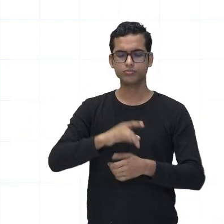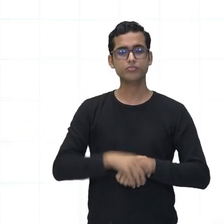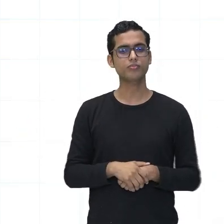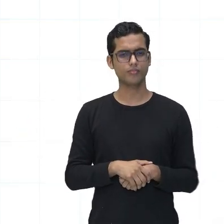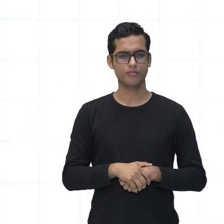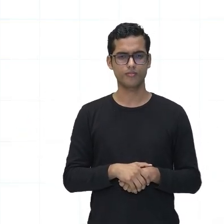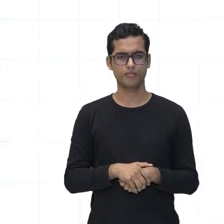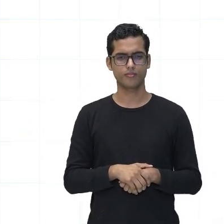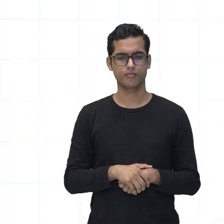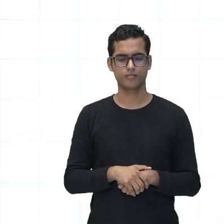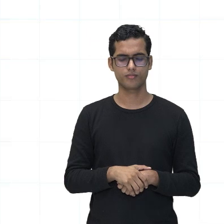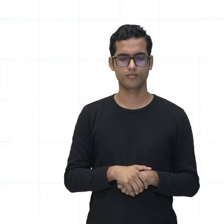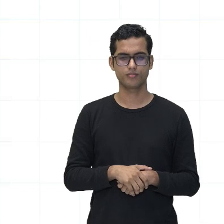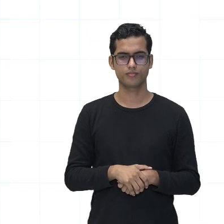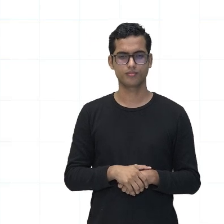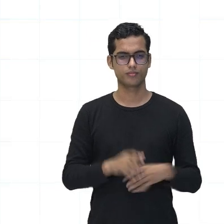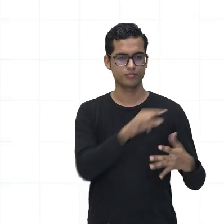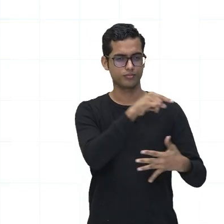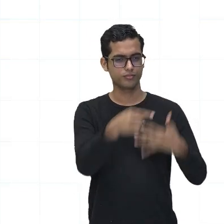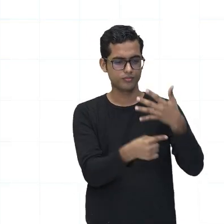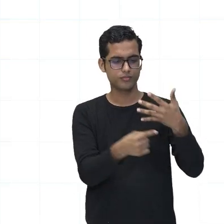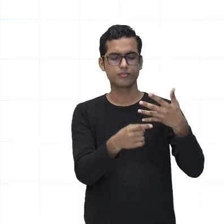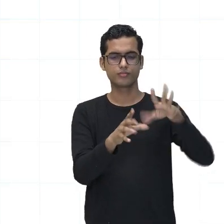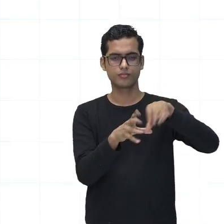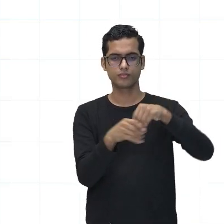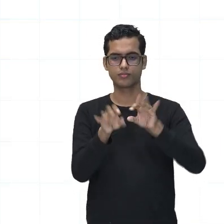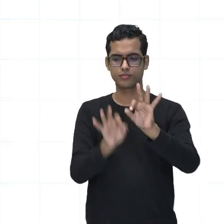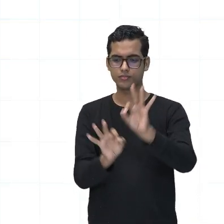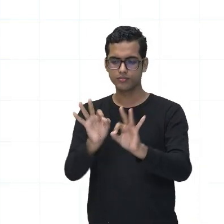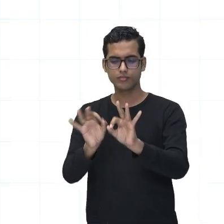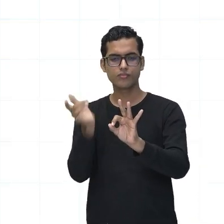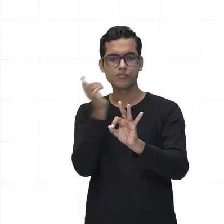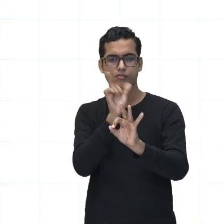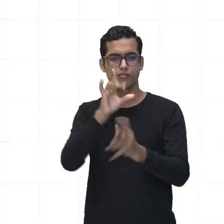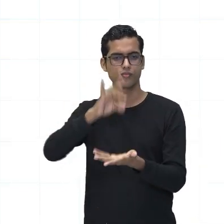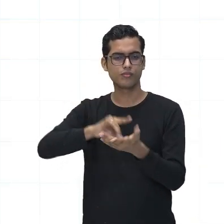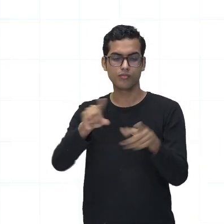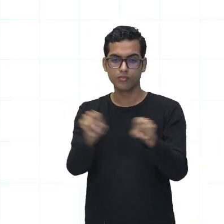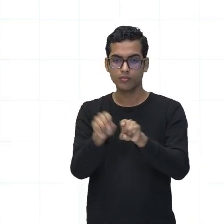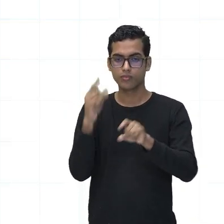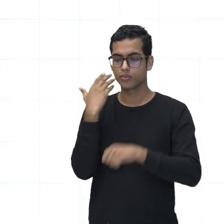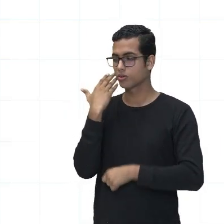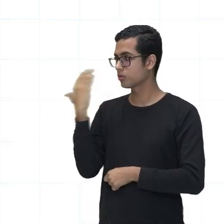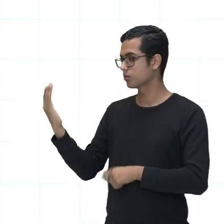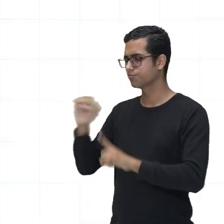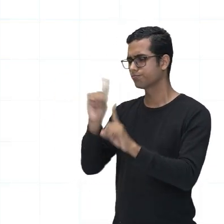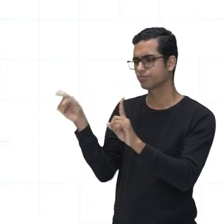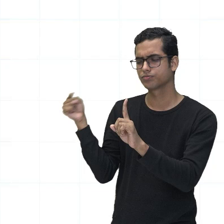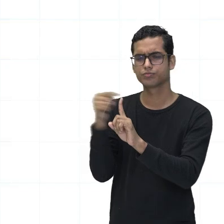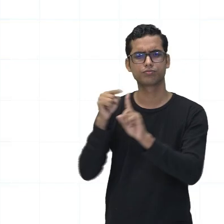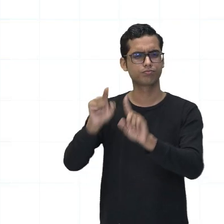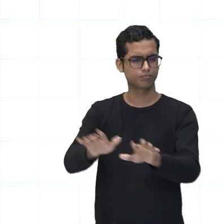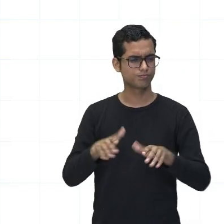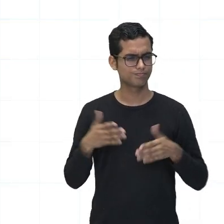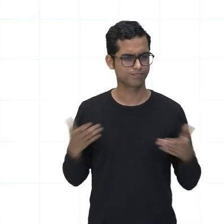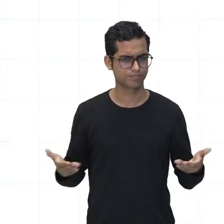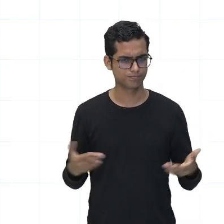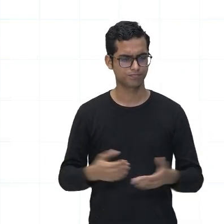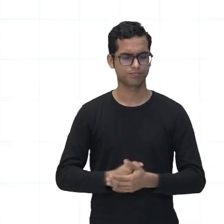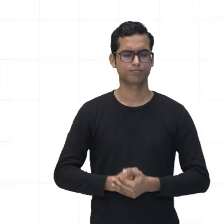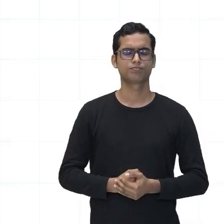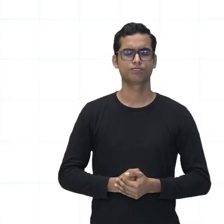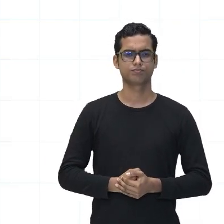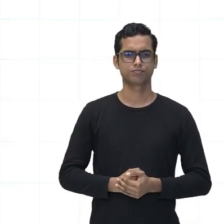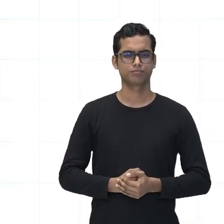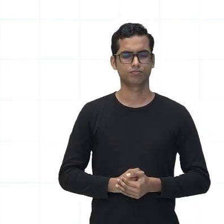organização desses elementos de uma obra. O objetivo de uma composição artística é fazer com que o